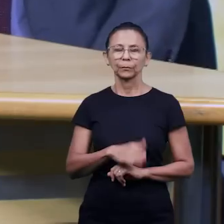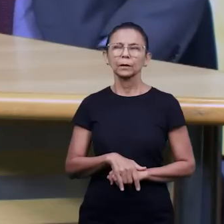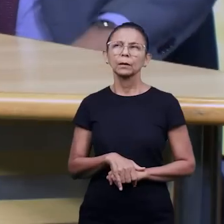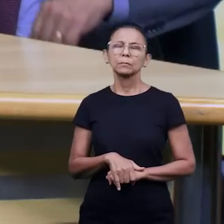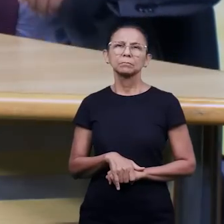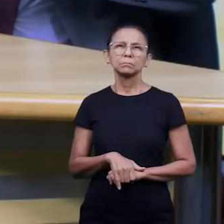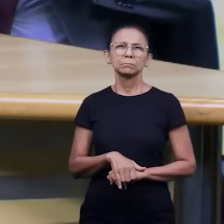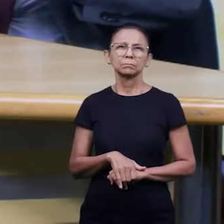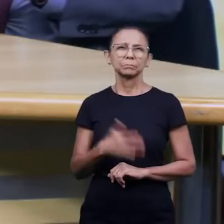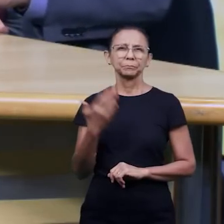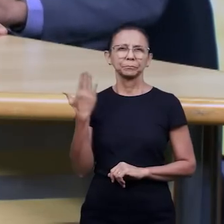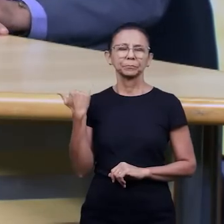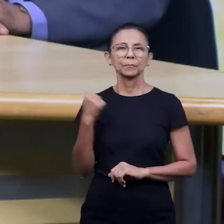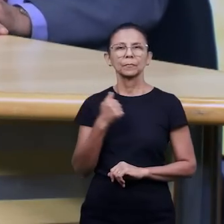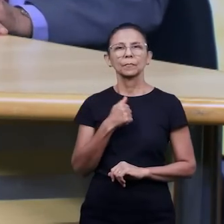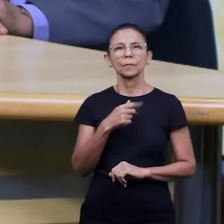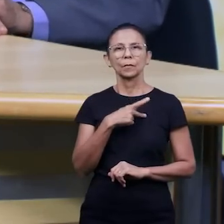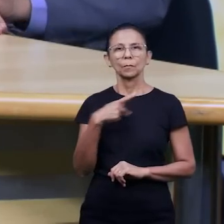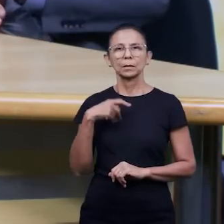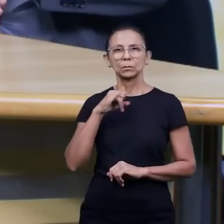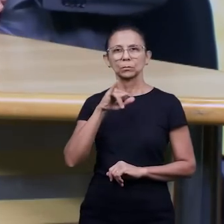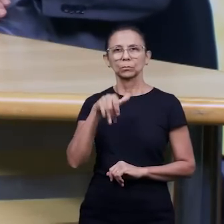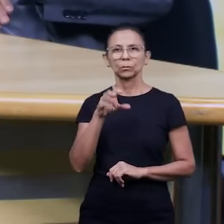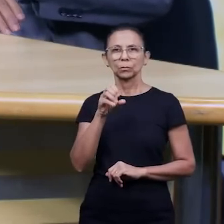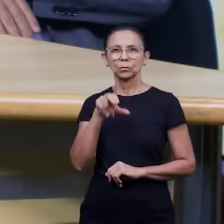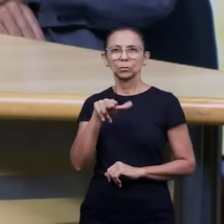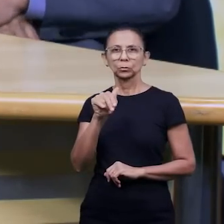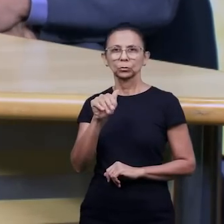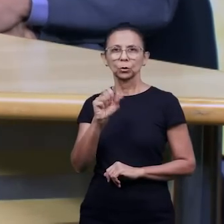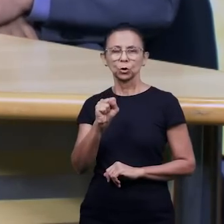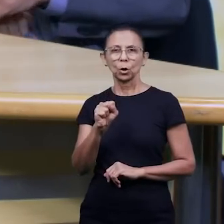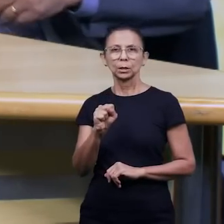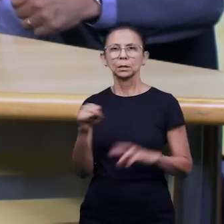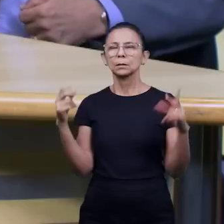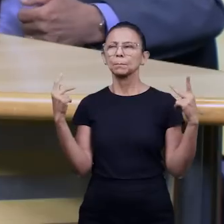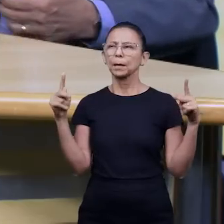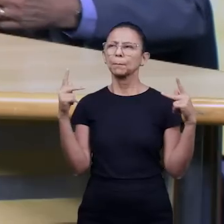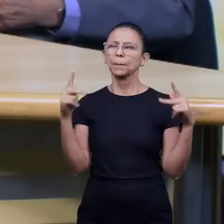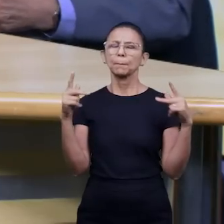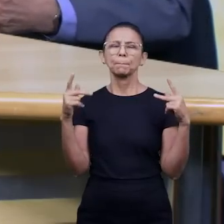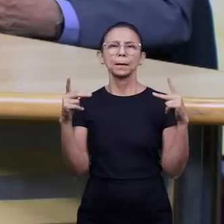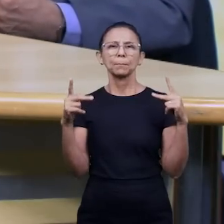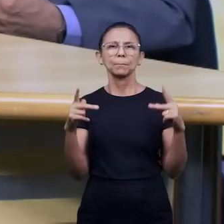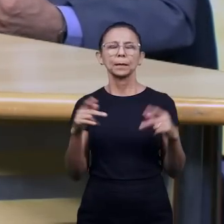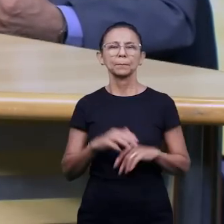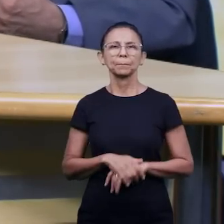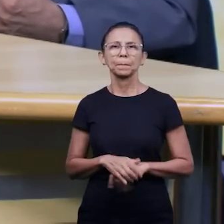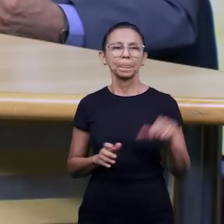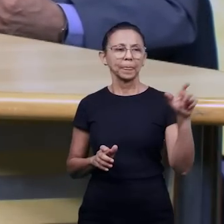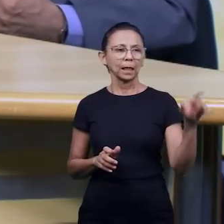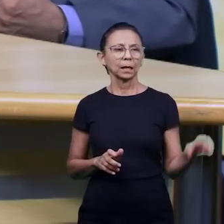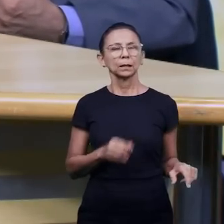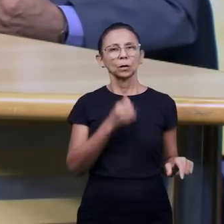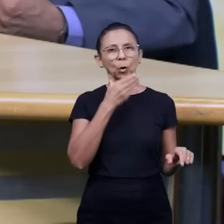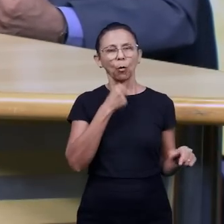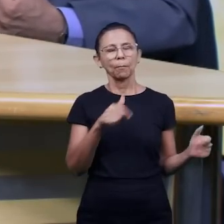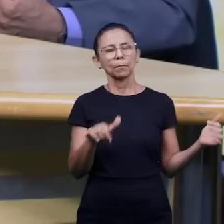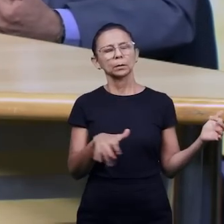como se diz assim... Sintomático? Muito, assim, é uma coisa assim... Você observa